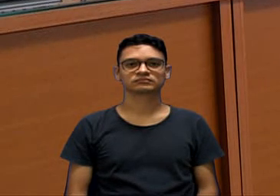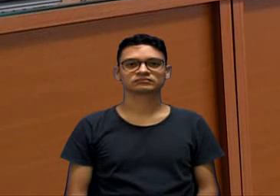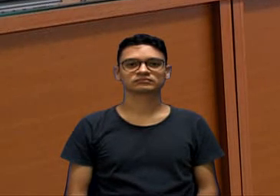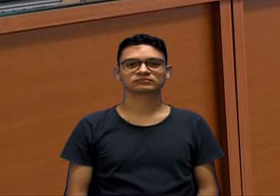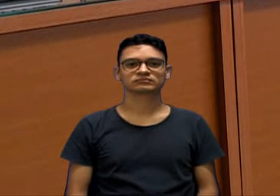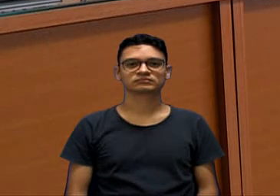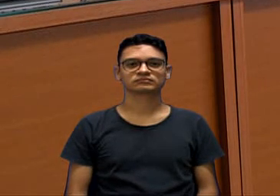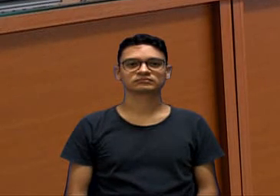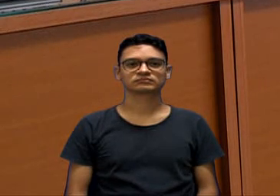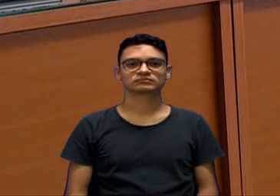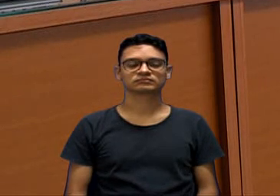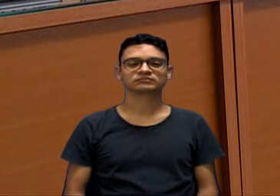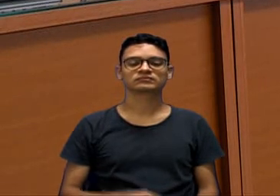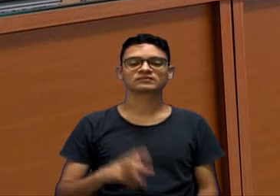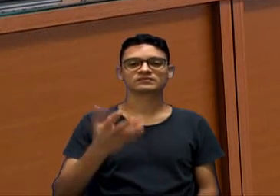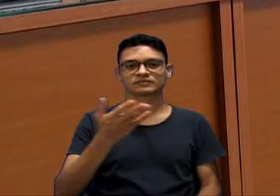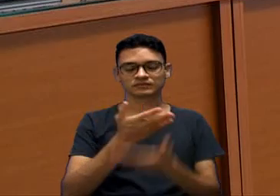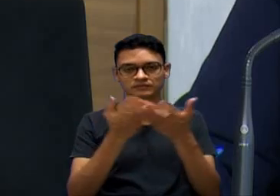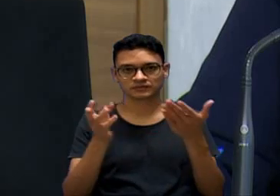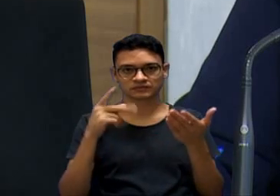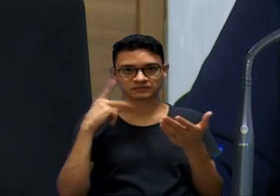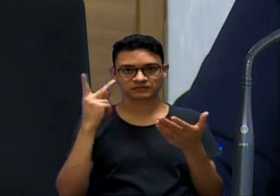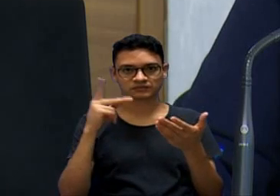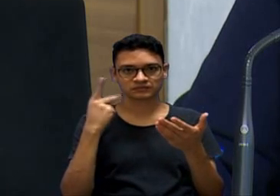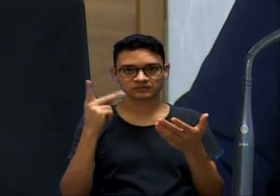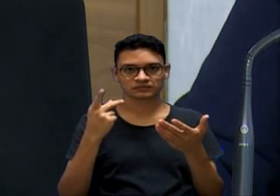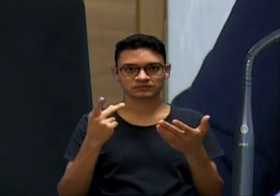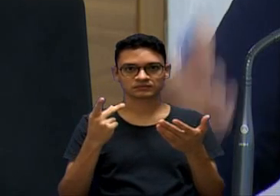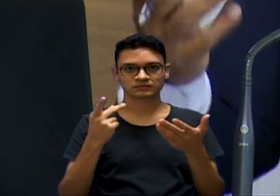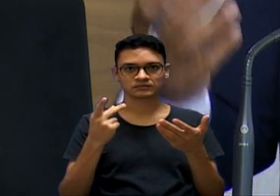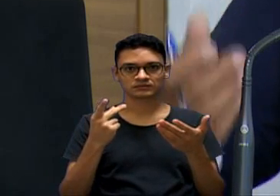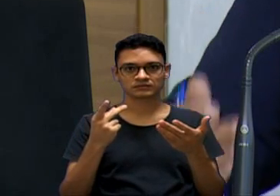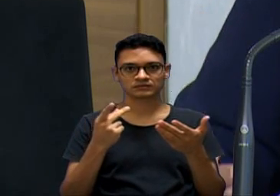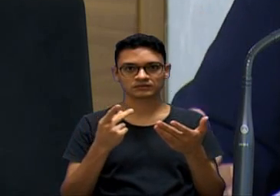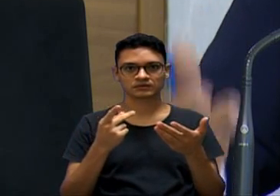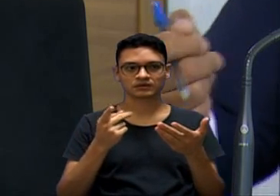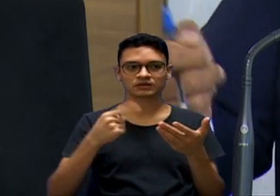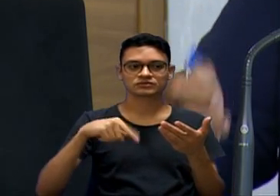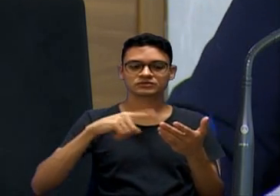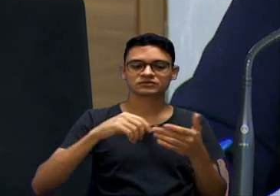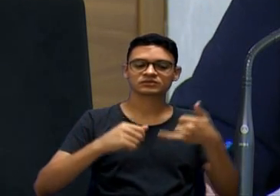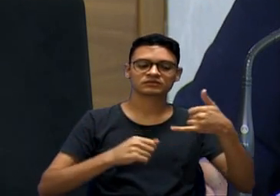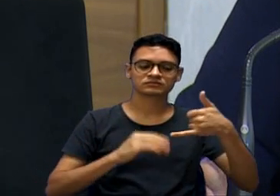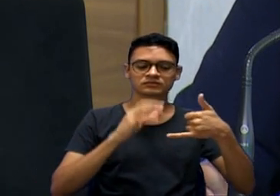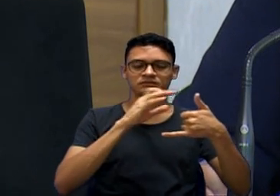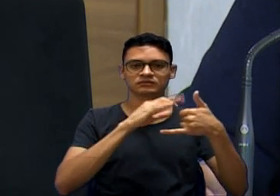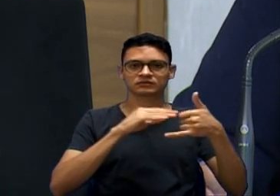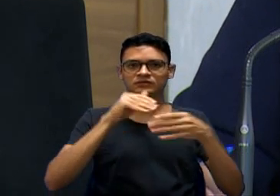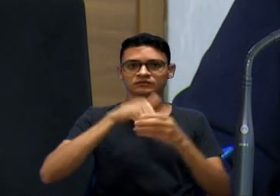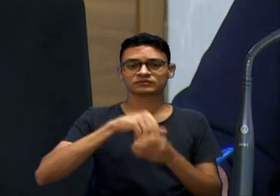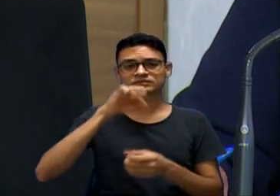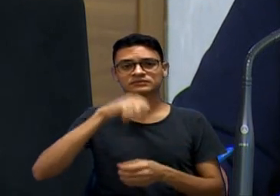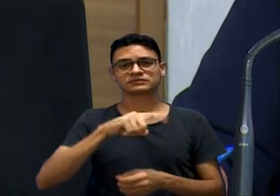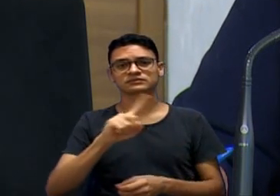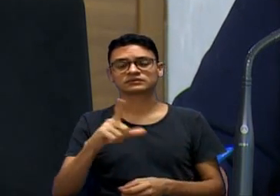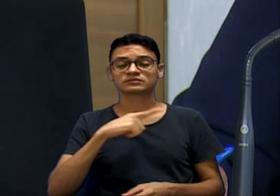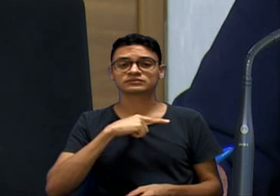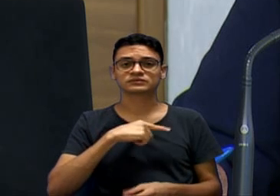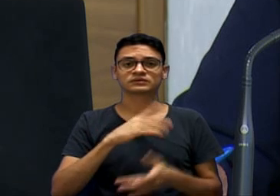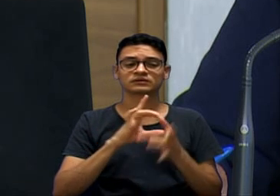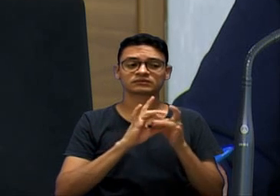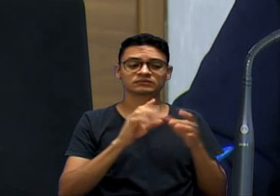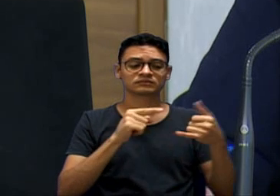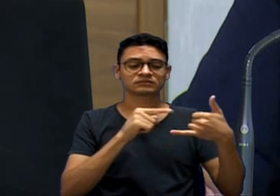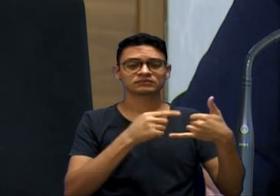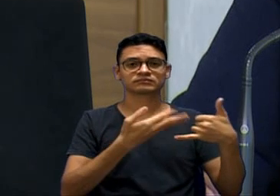Os vereadores, vocês que estão... Nós temos agora o nosso celular, aí dá para votar o sim ou não, no próprio celular,